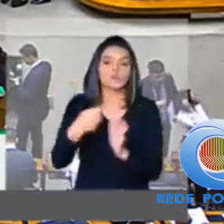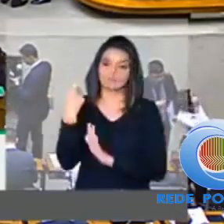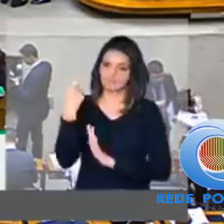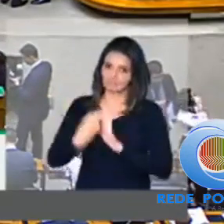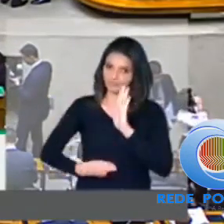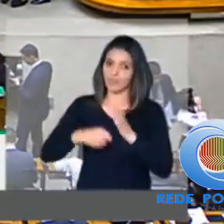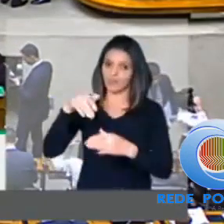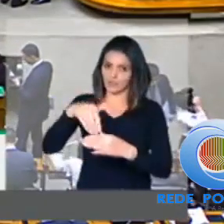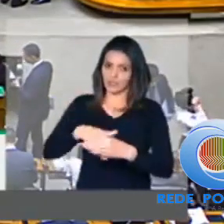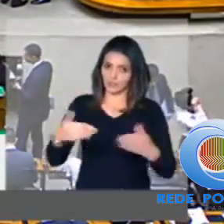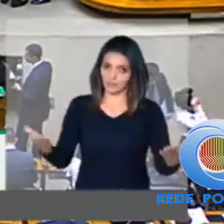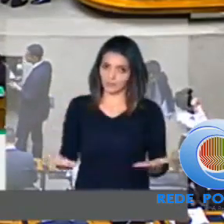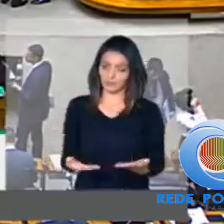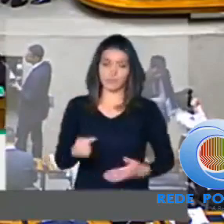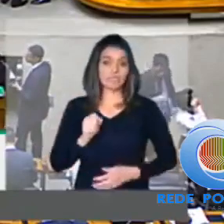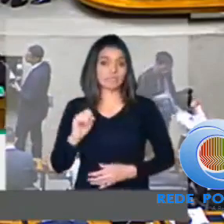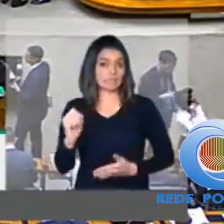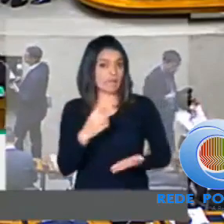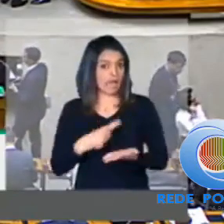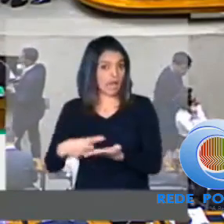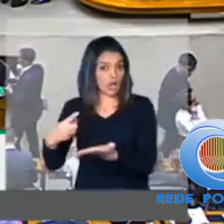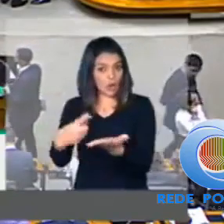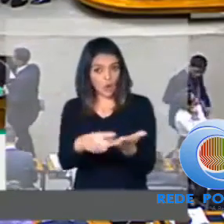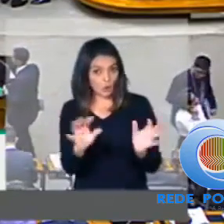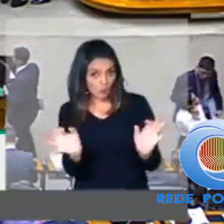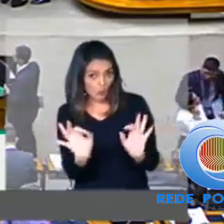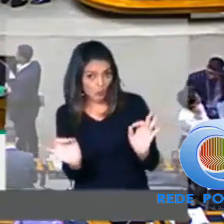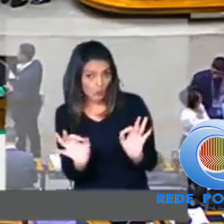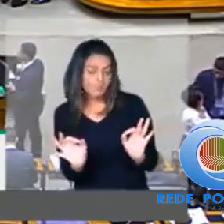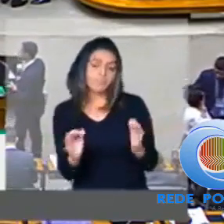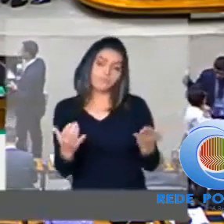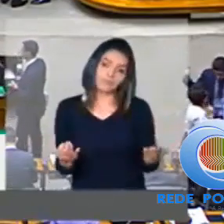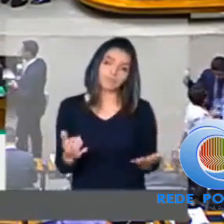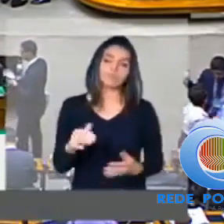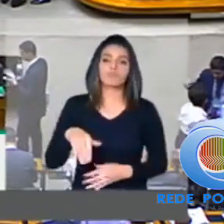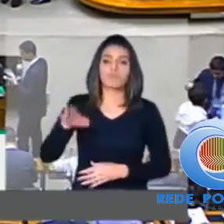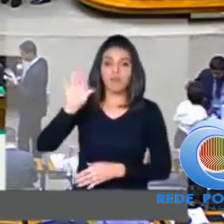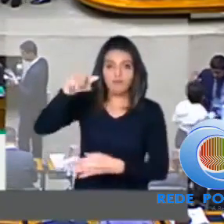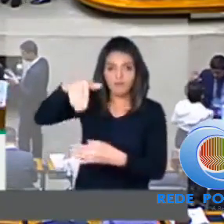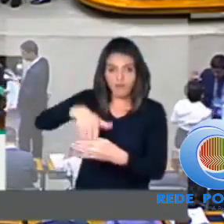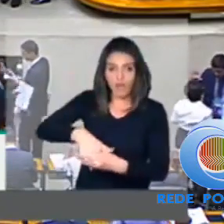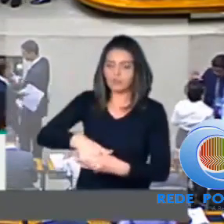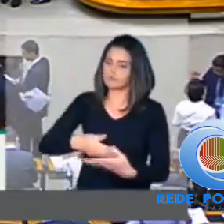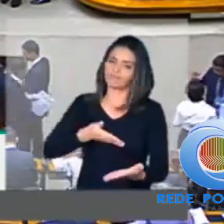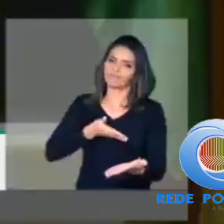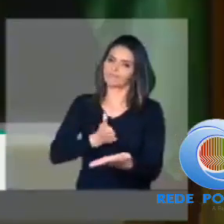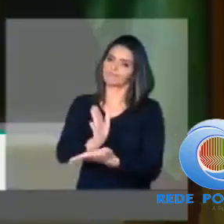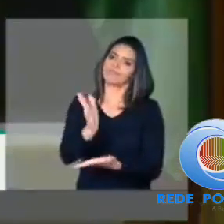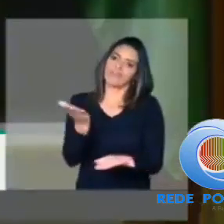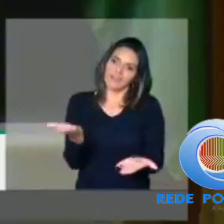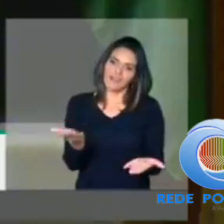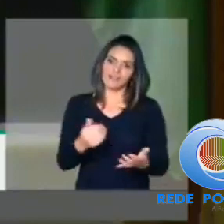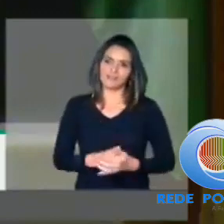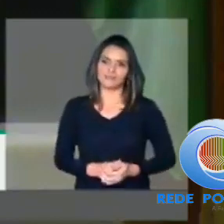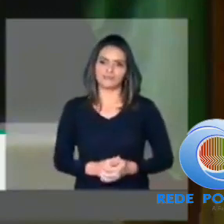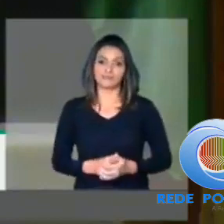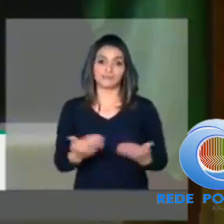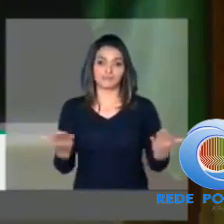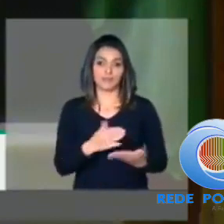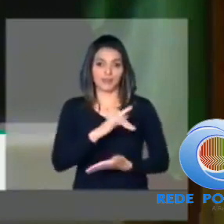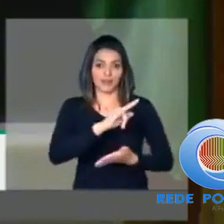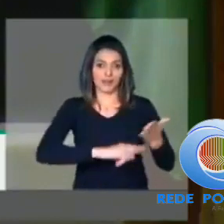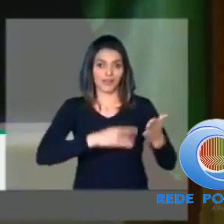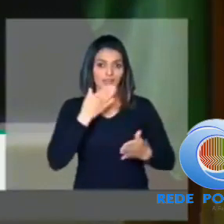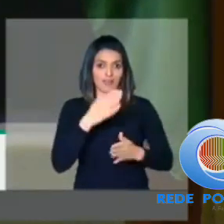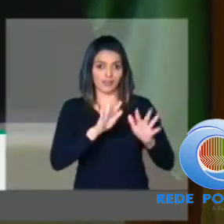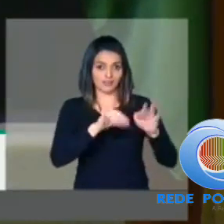seja votado. Se não houver entendimento, obviamente, quem tiver mais votos, né, sempre leva nessas disputas. E agora tem esse requerimento para encerrar a